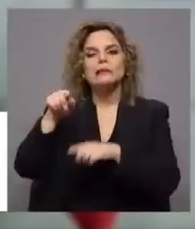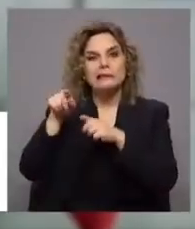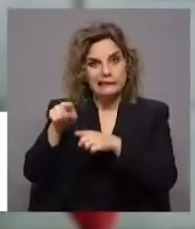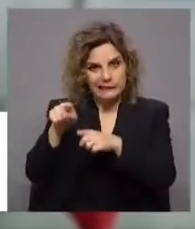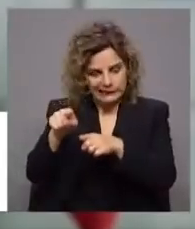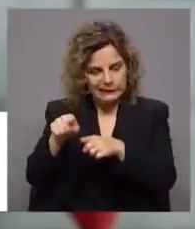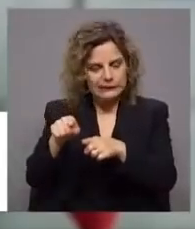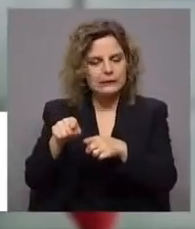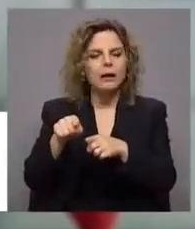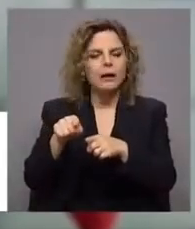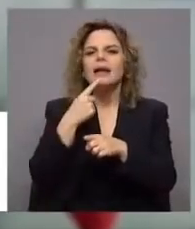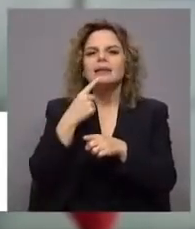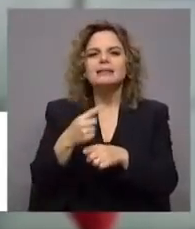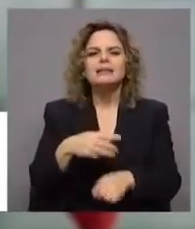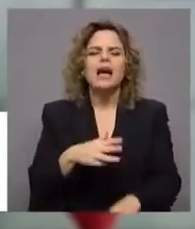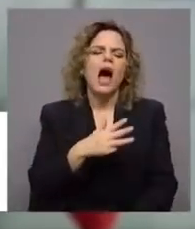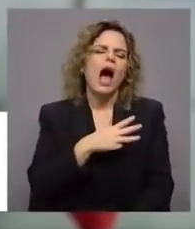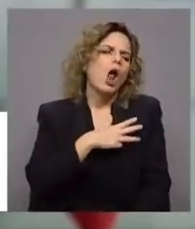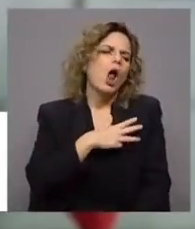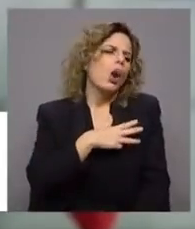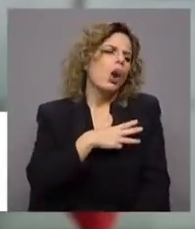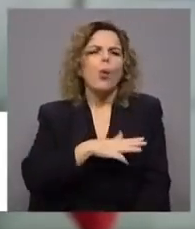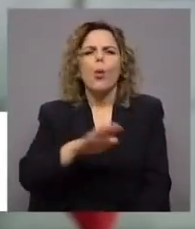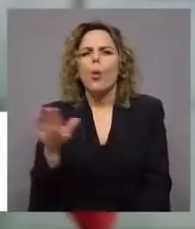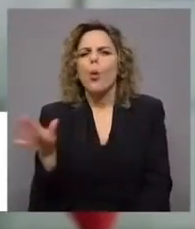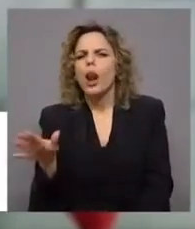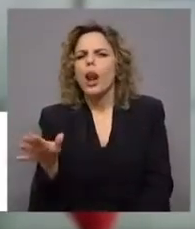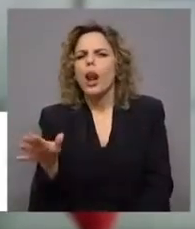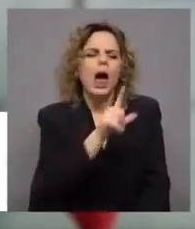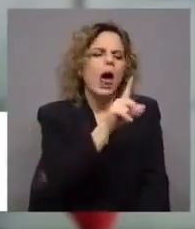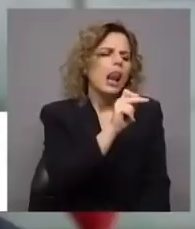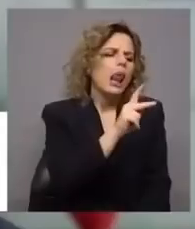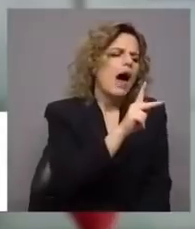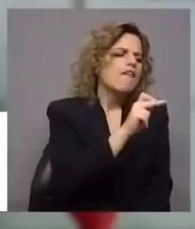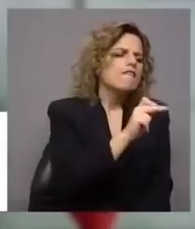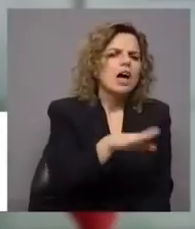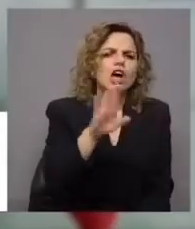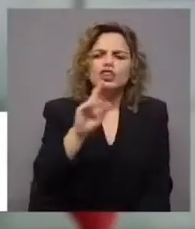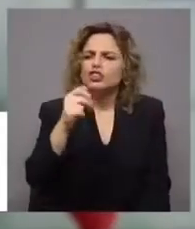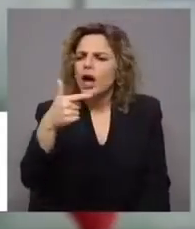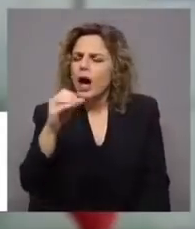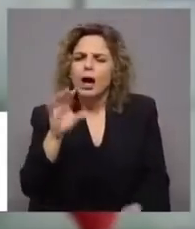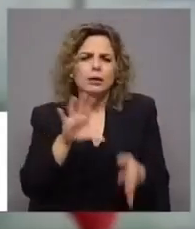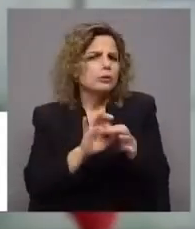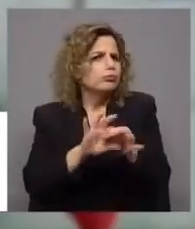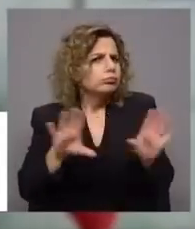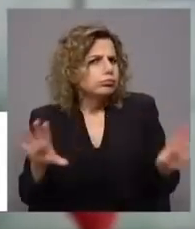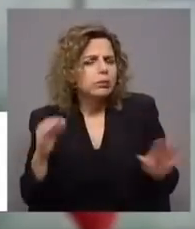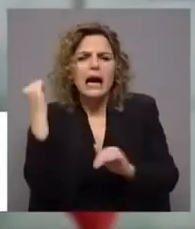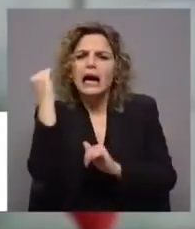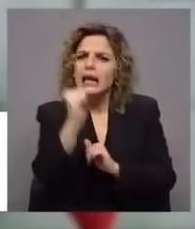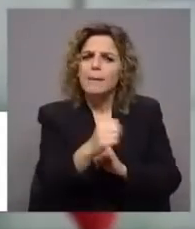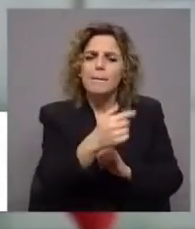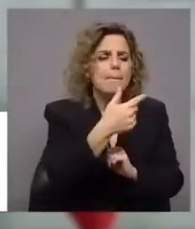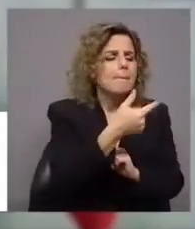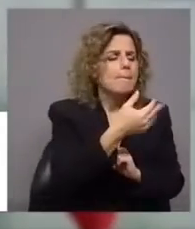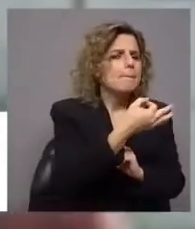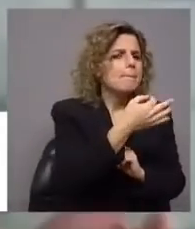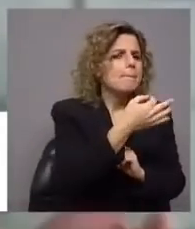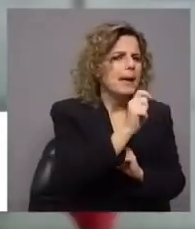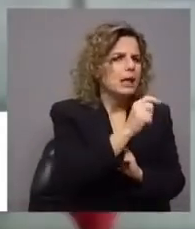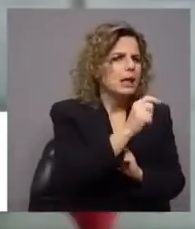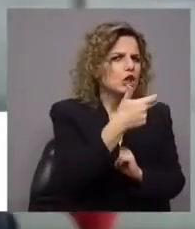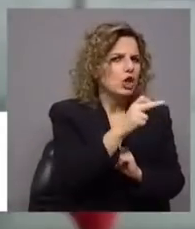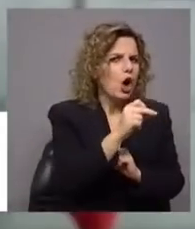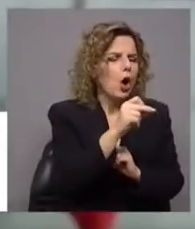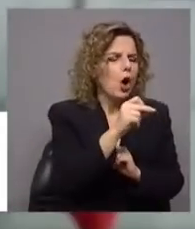foi de dizer que o Lula não tem nada a ver com a Lava Jato, o Lula não tem crime nenhum com a Petrobras, e ele mandou para que